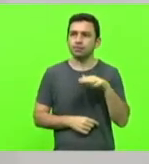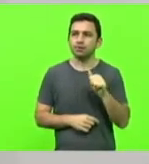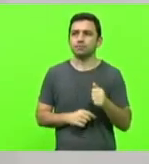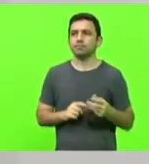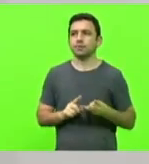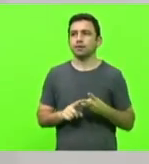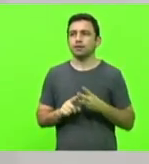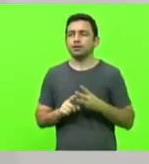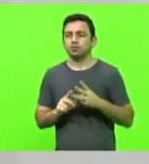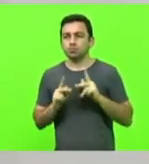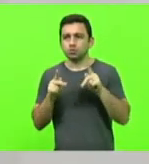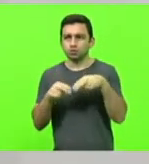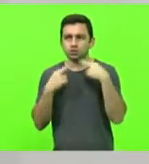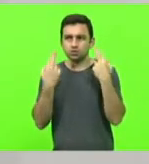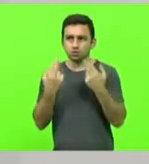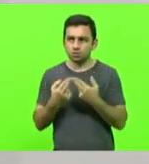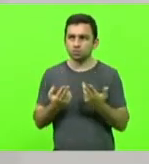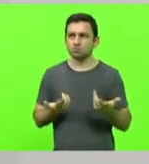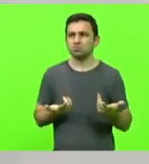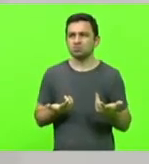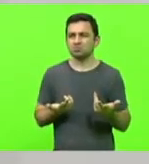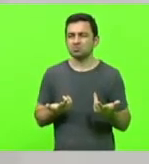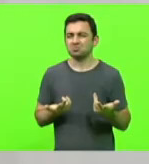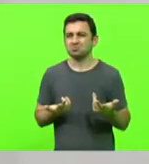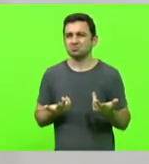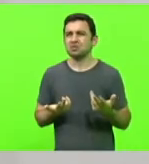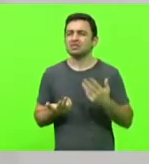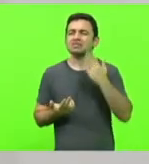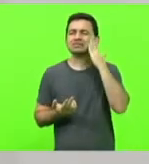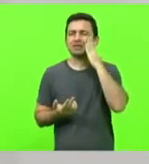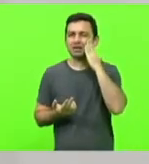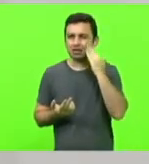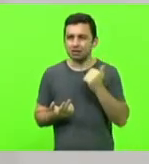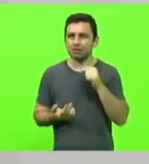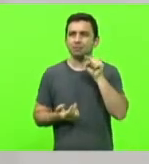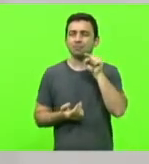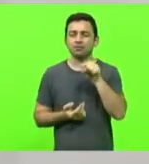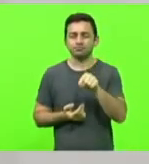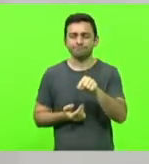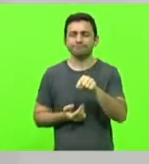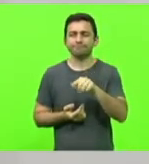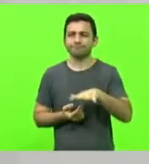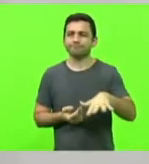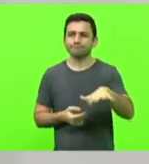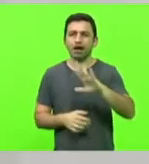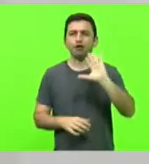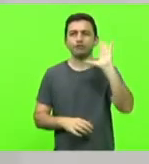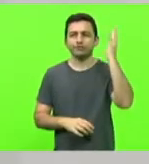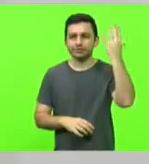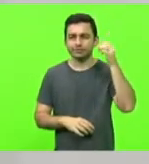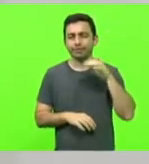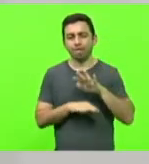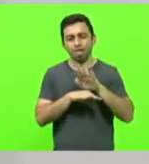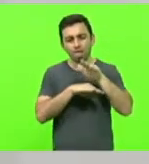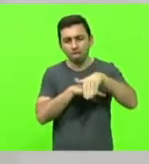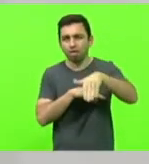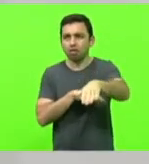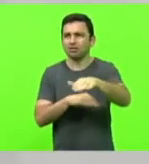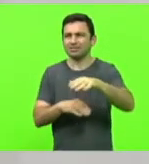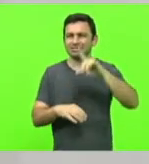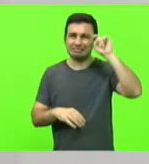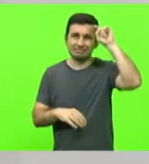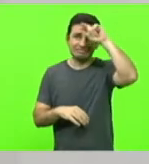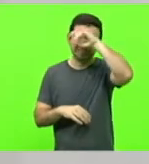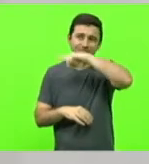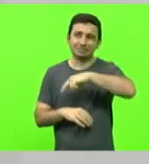Pouso Redondo, sabe muito, muito bem o que eu estou falando. É buraco em cima de buraco.